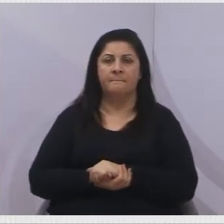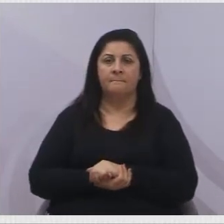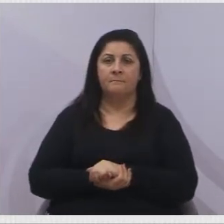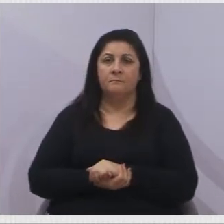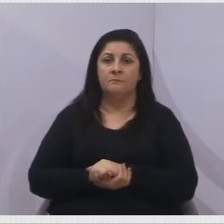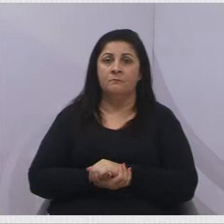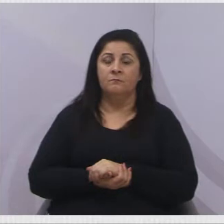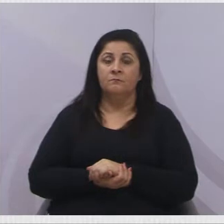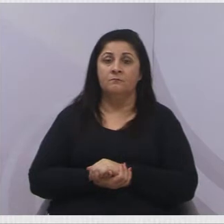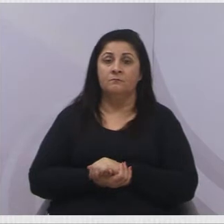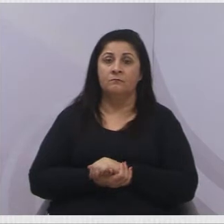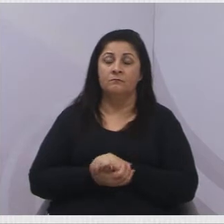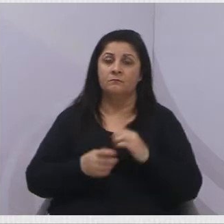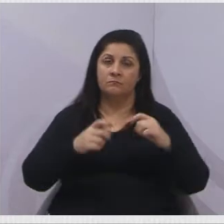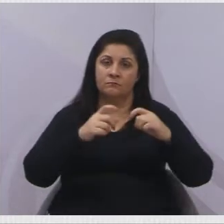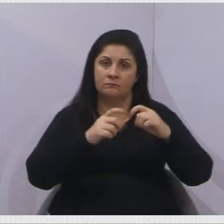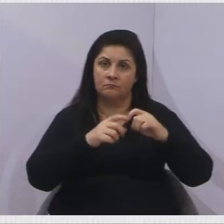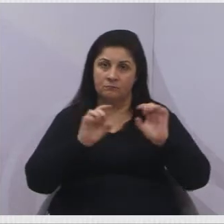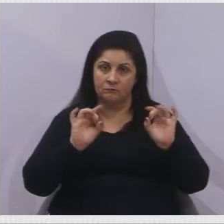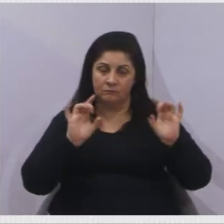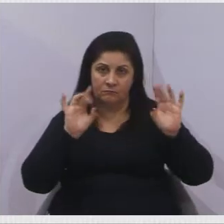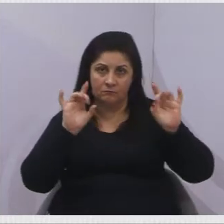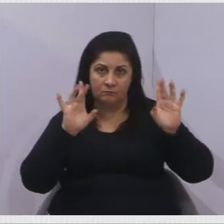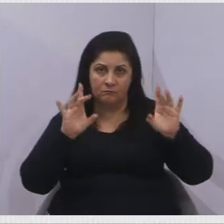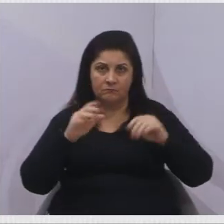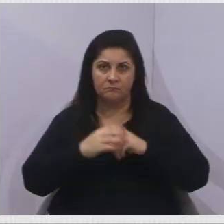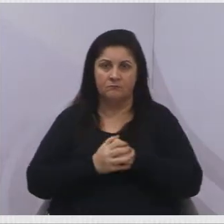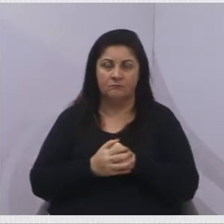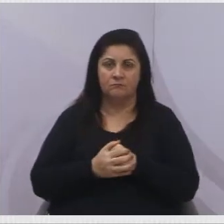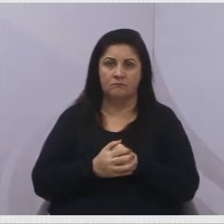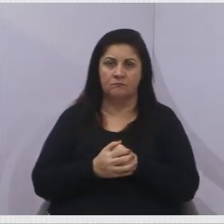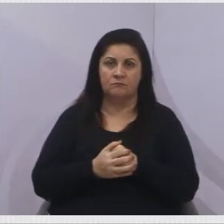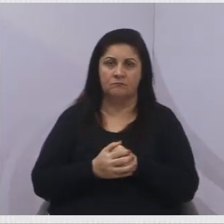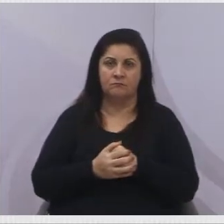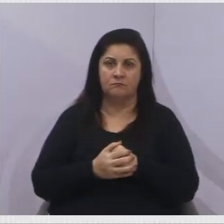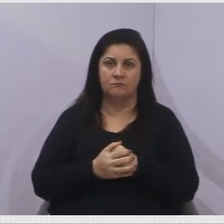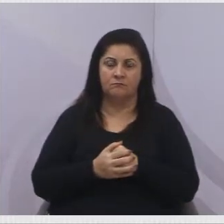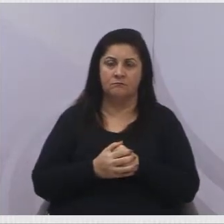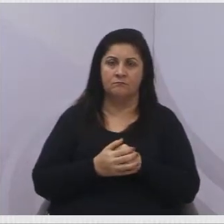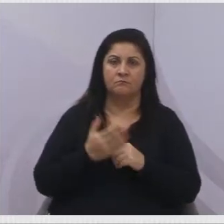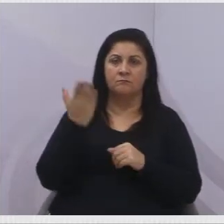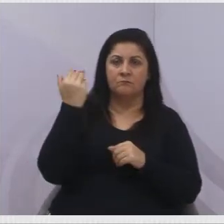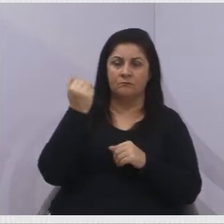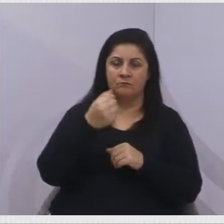atenção especializada, nós tivemos um salto de